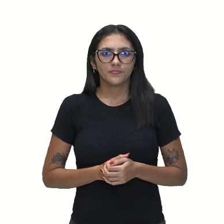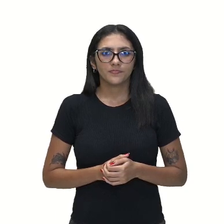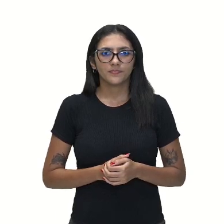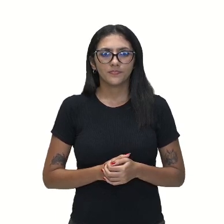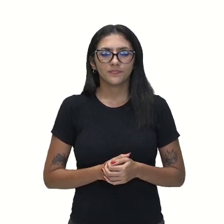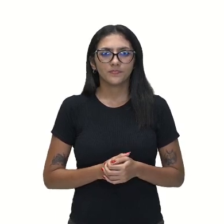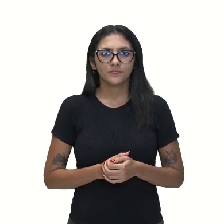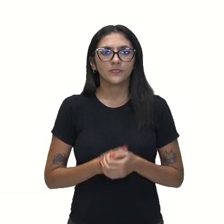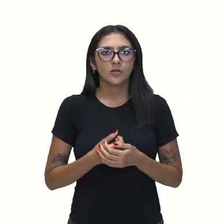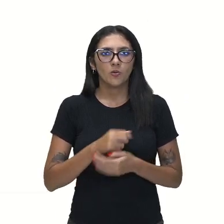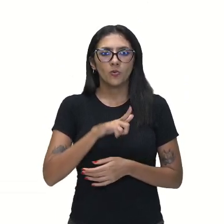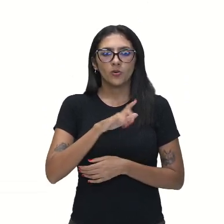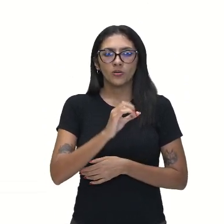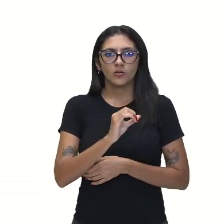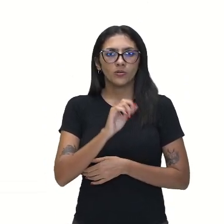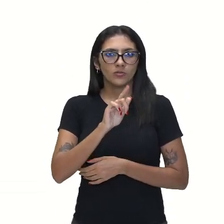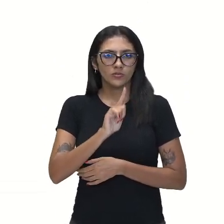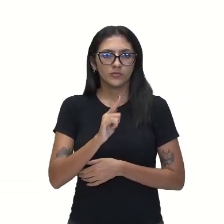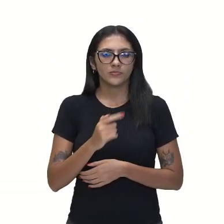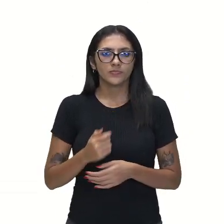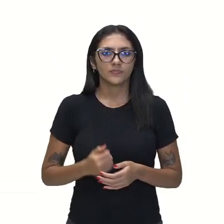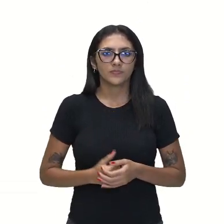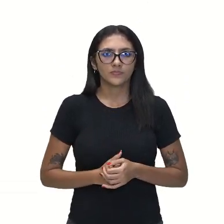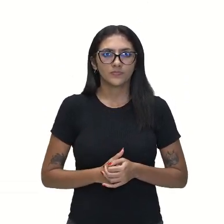49, né?